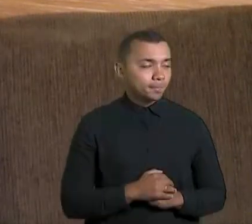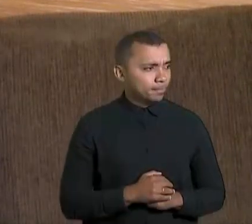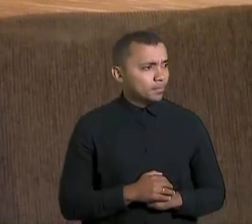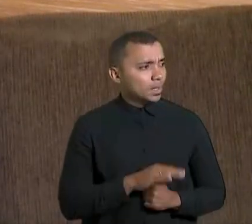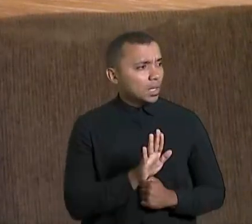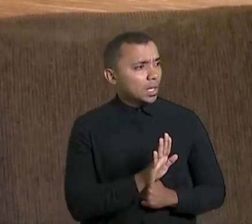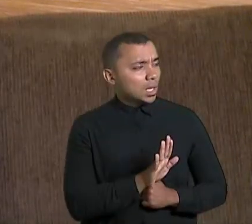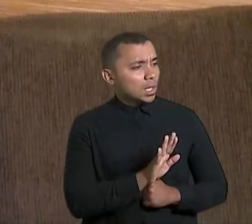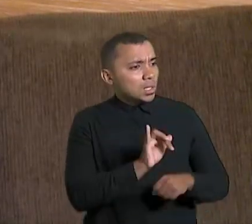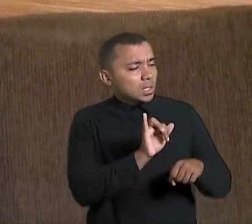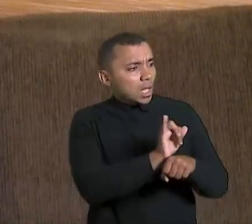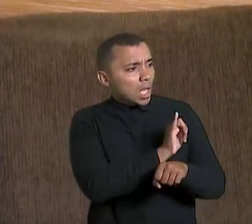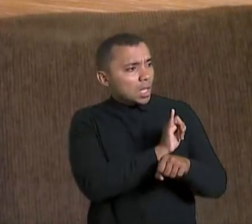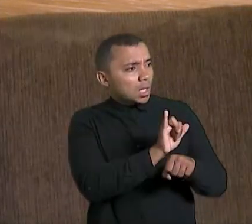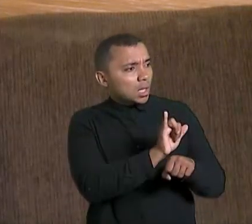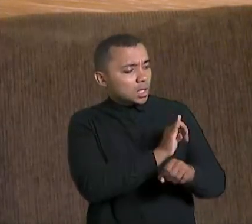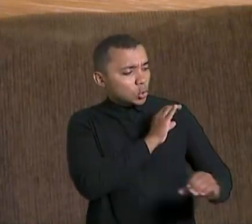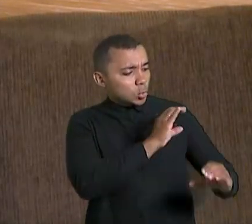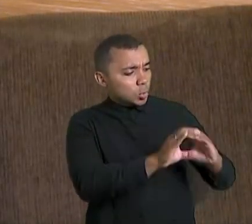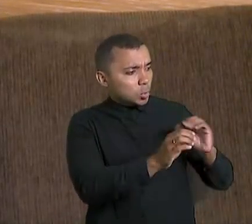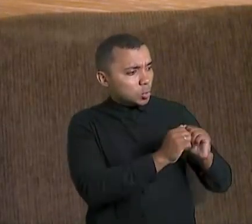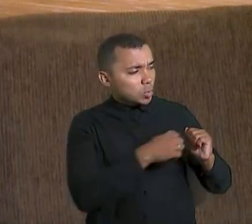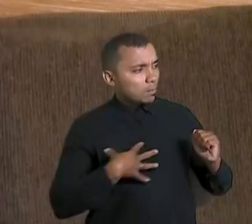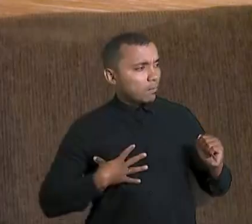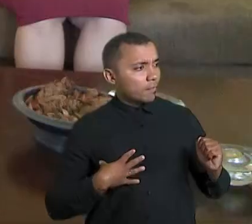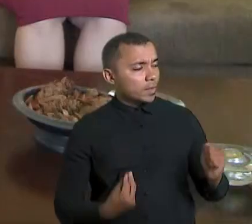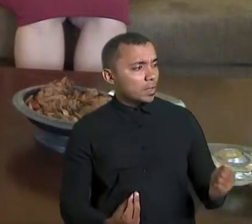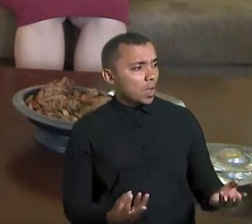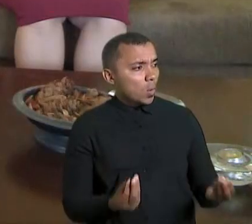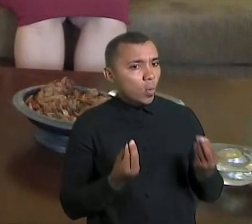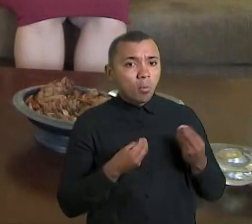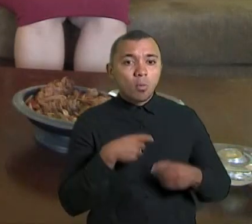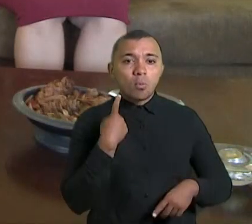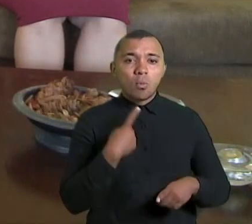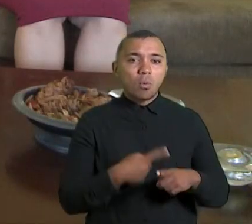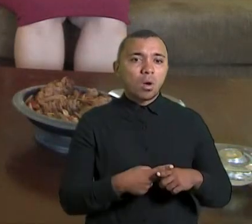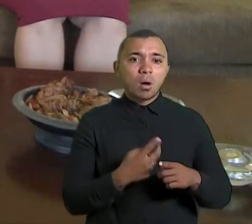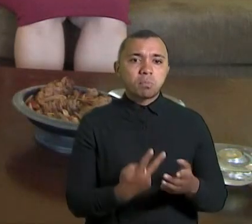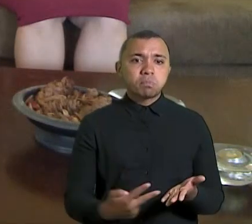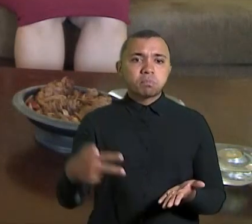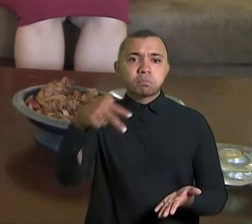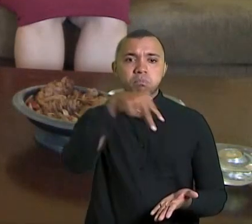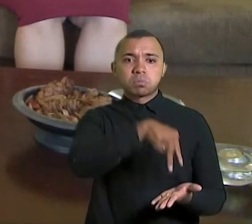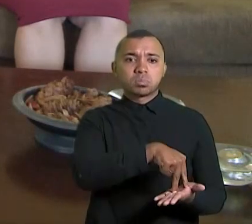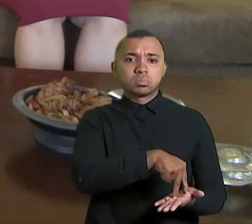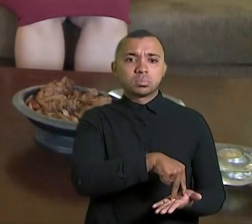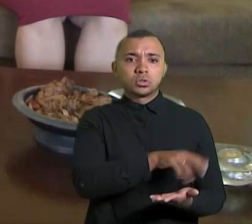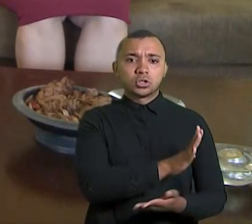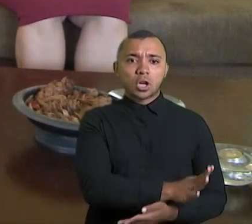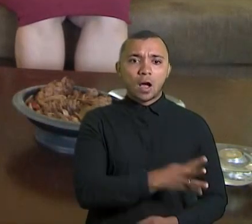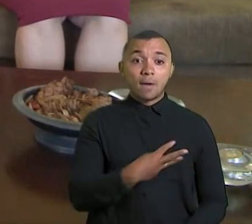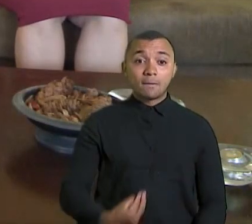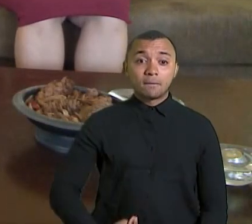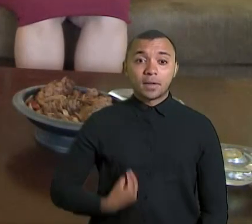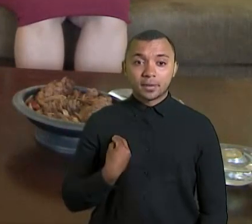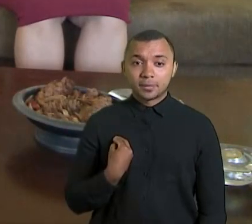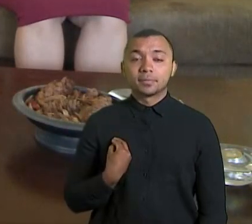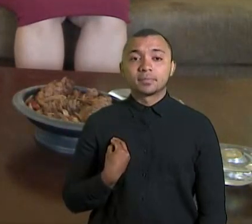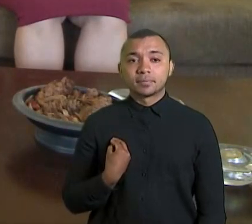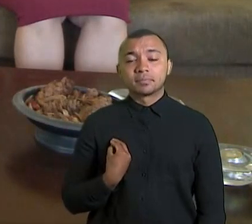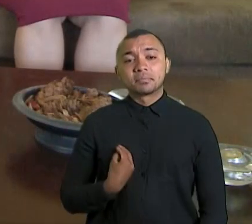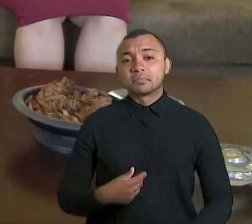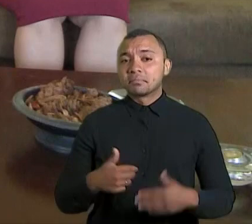de comunicação entre vocês e o Samuel? Porque vocês se levantam, ele já está ali, né? Então, isso foi